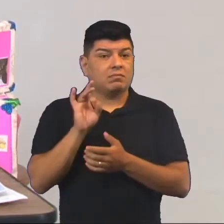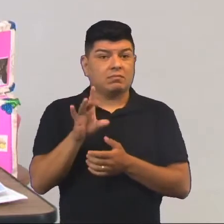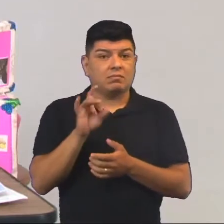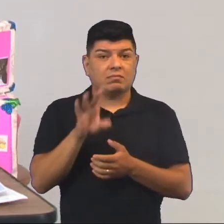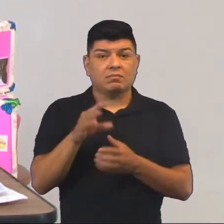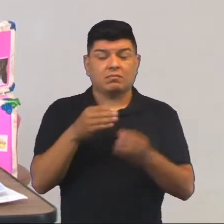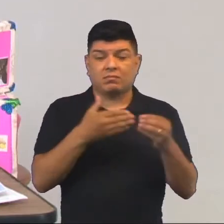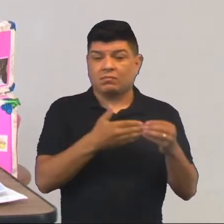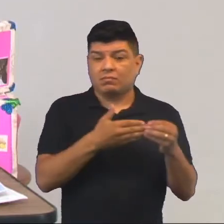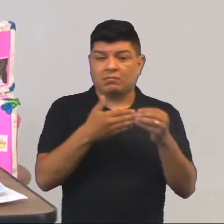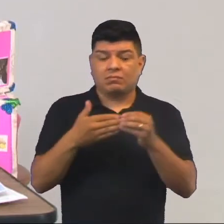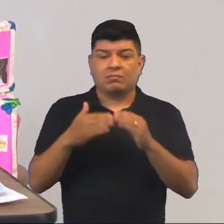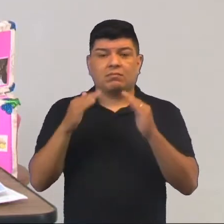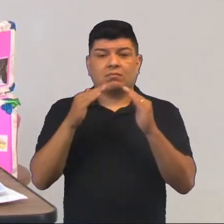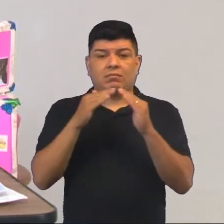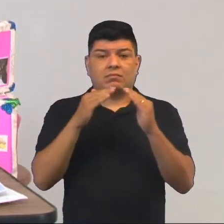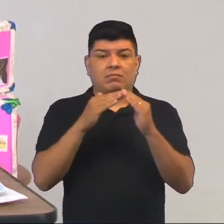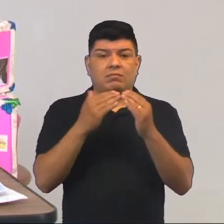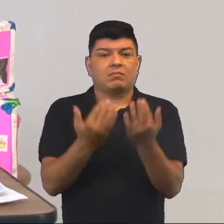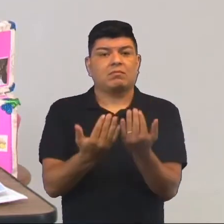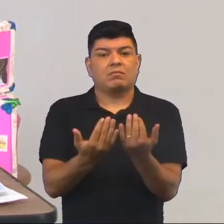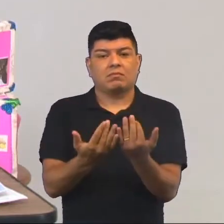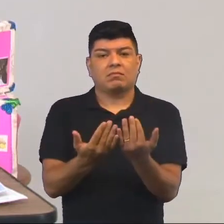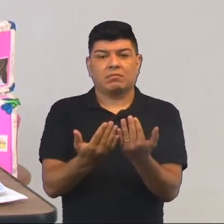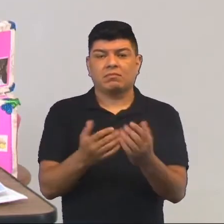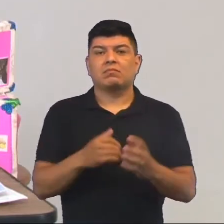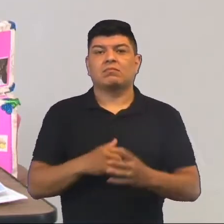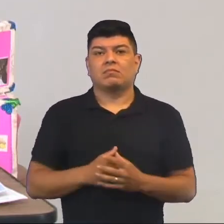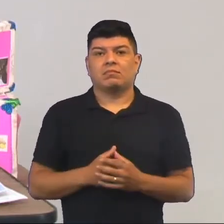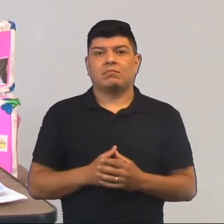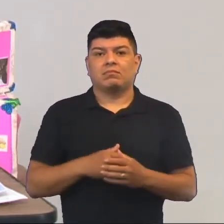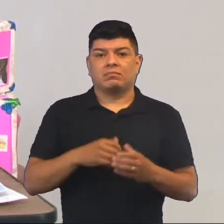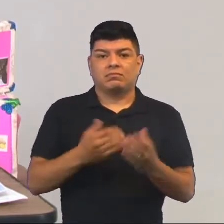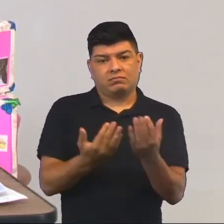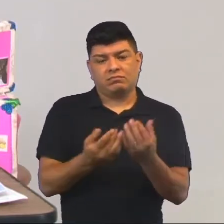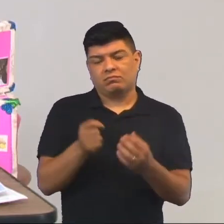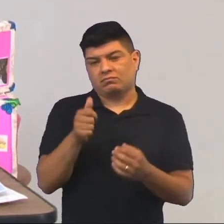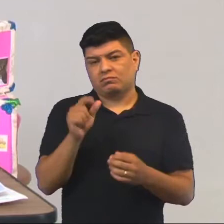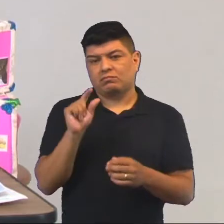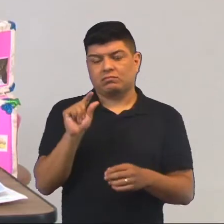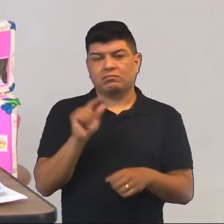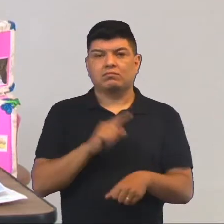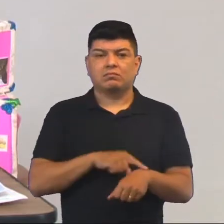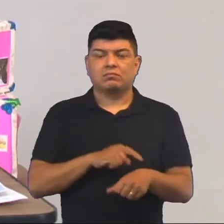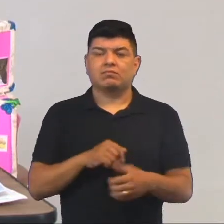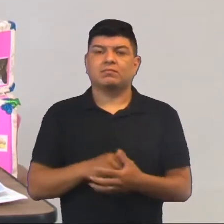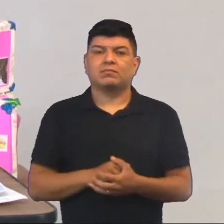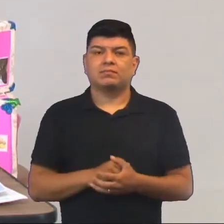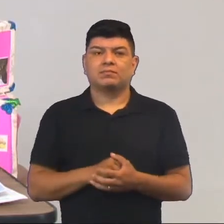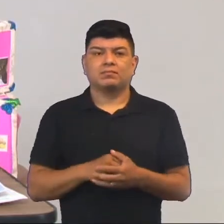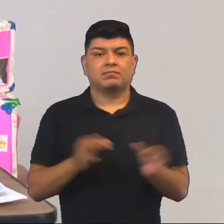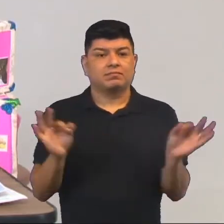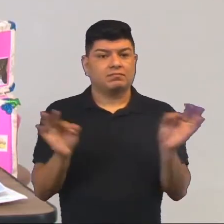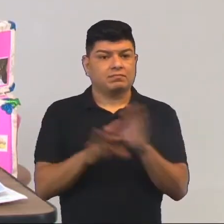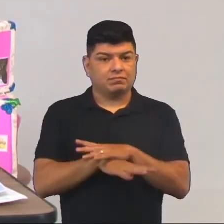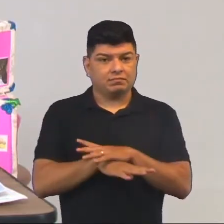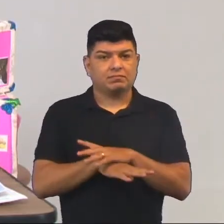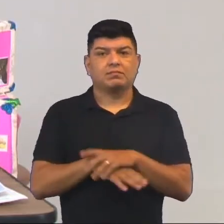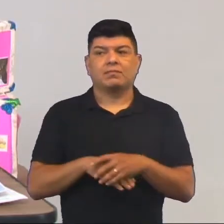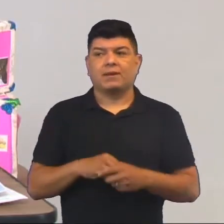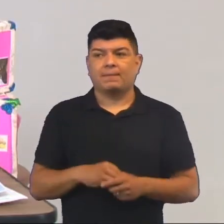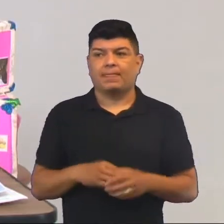só levar à sua casa e esquentar. Isso mesmo, cozinhar por um pouquinho mais de tempo. E ela vai estar